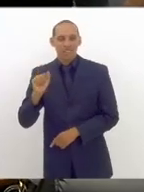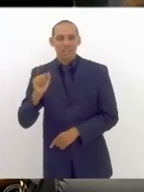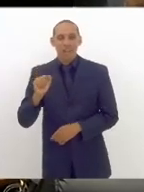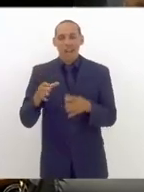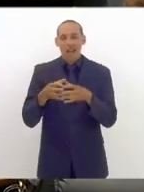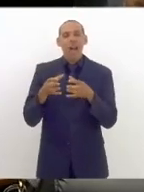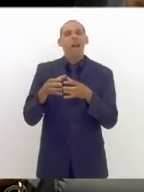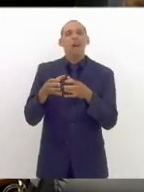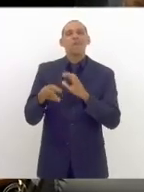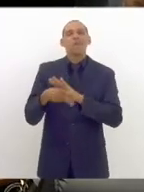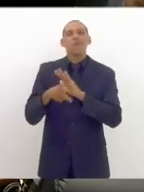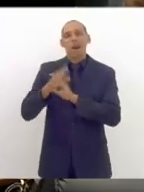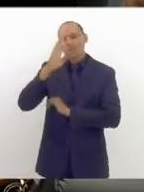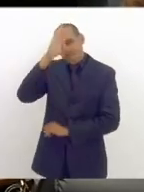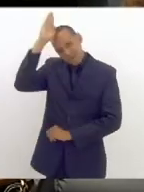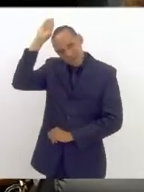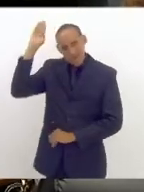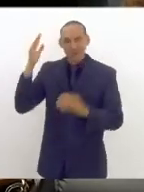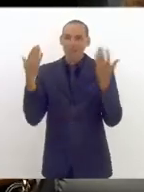Bombeiros.